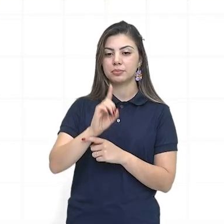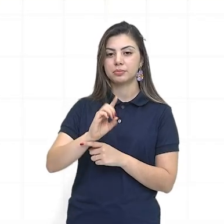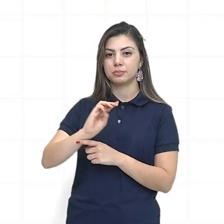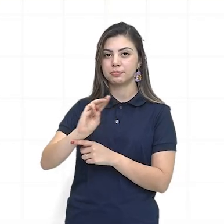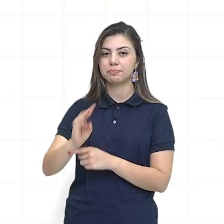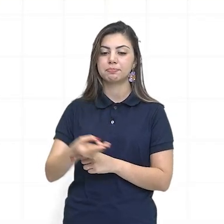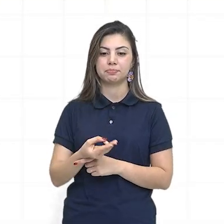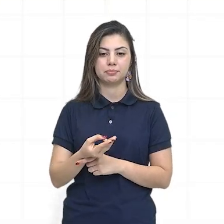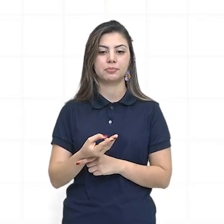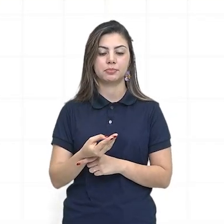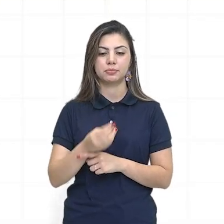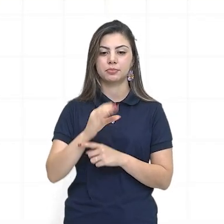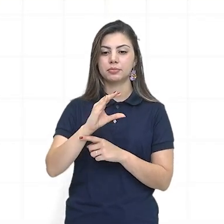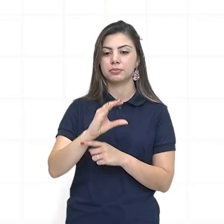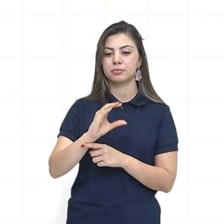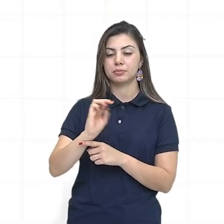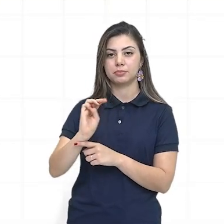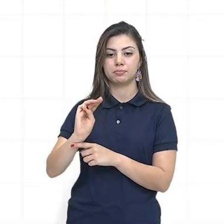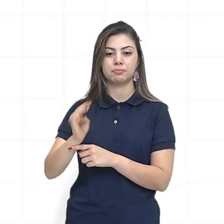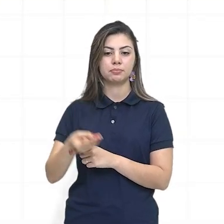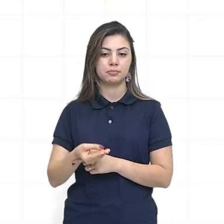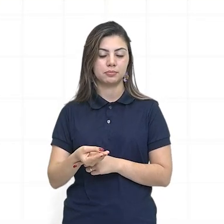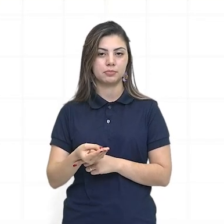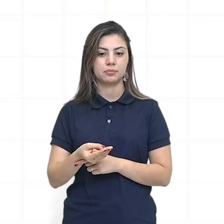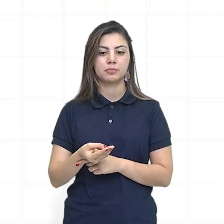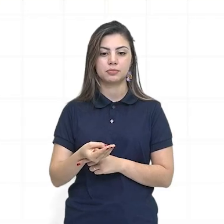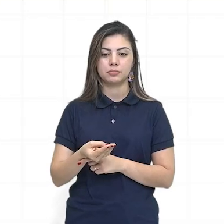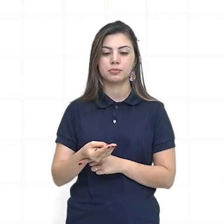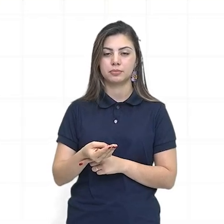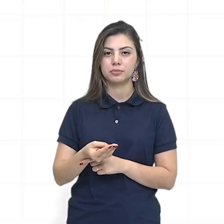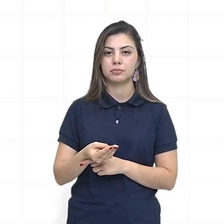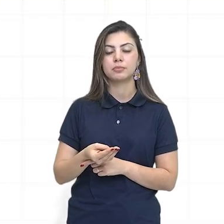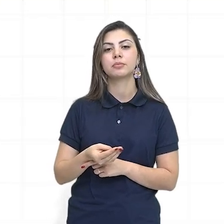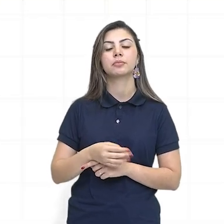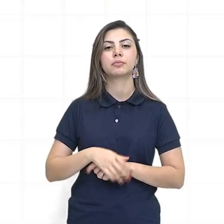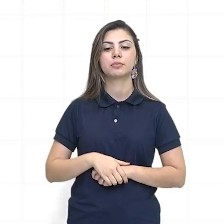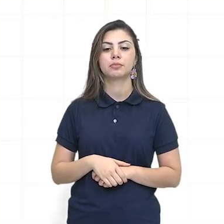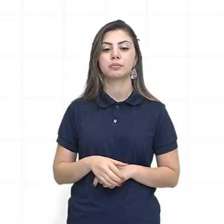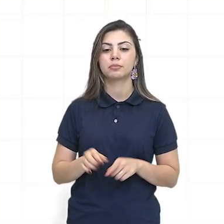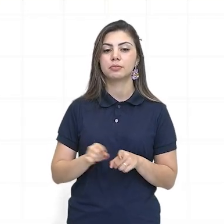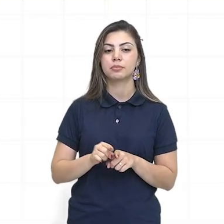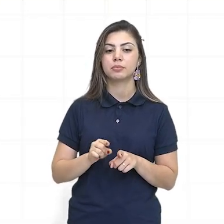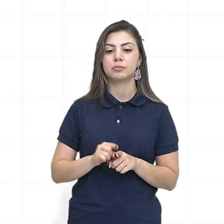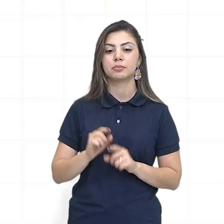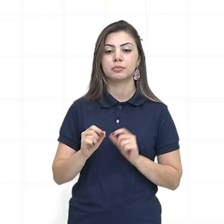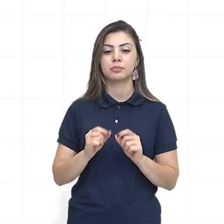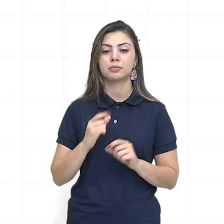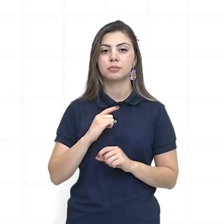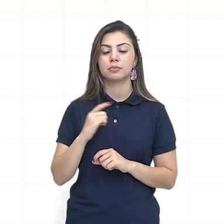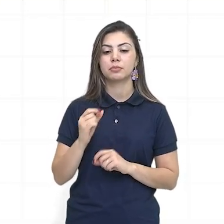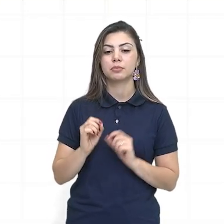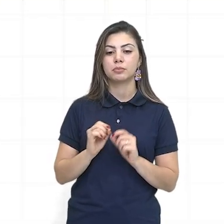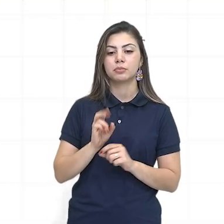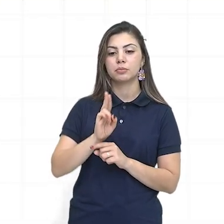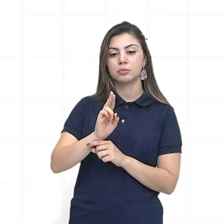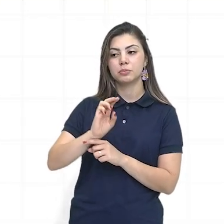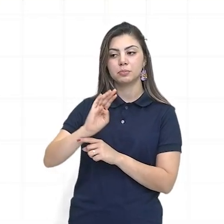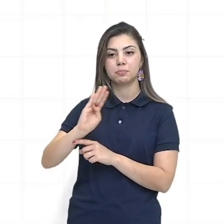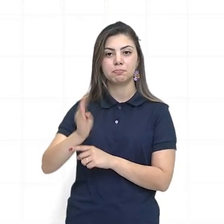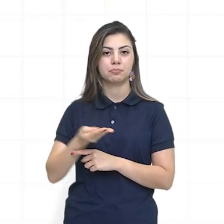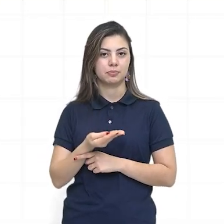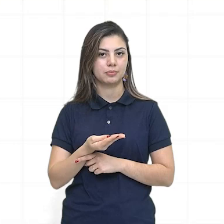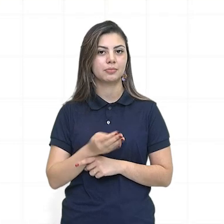dezena de milhão, centena de milhão e unidades de bilhão,